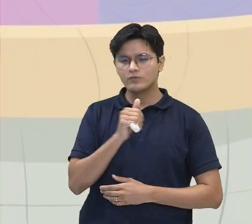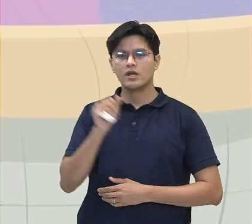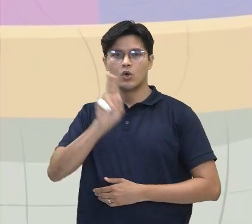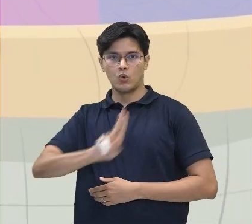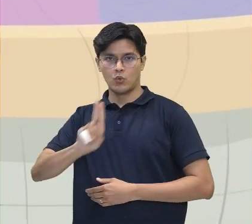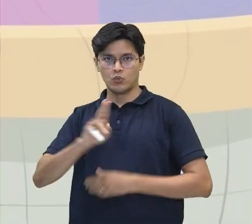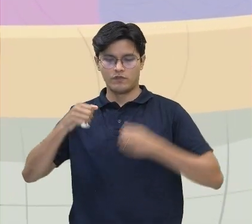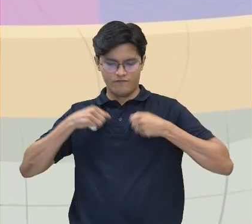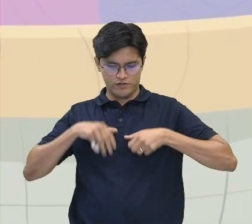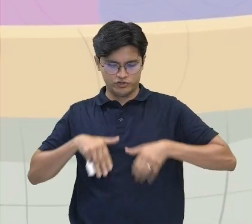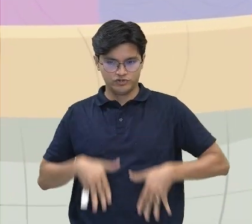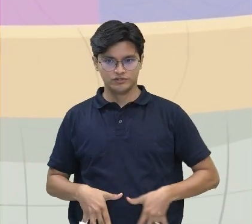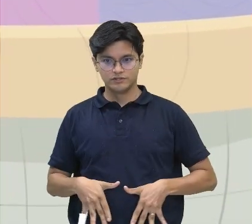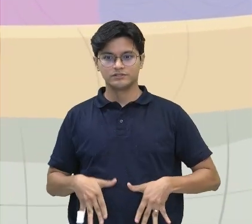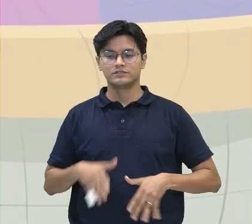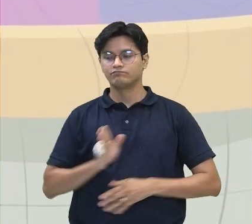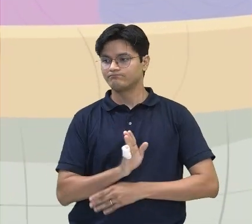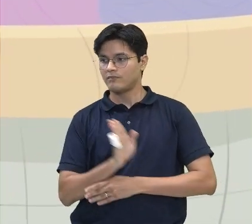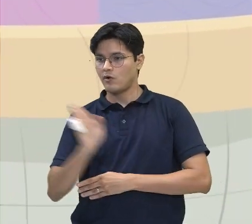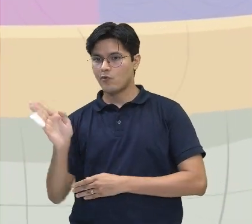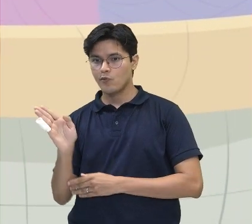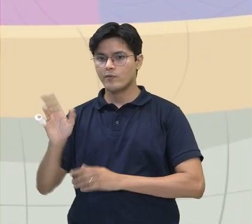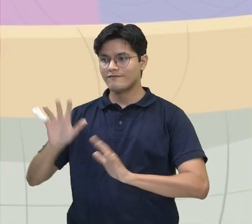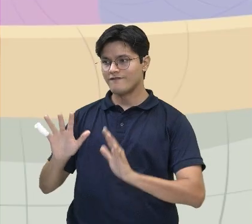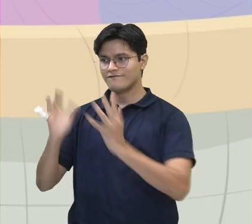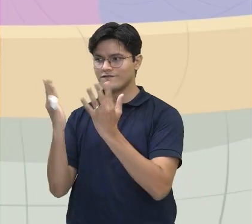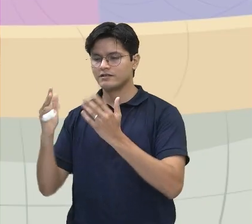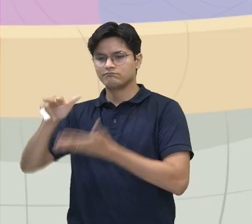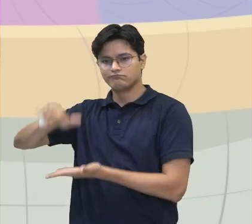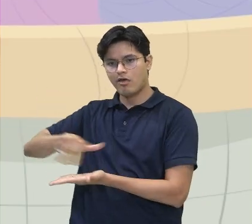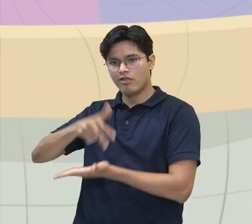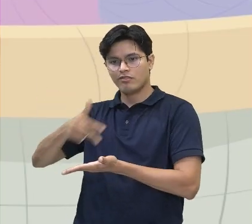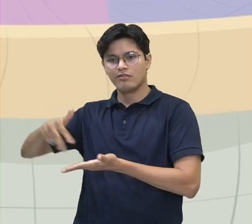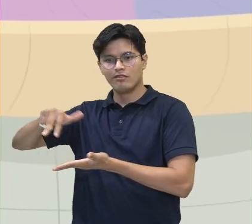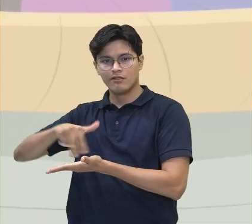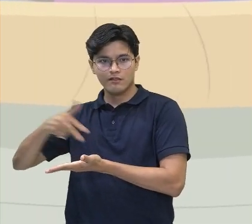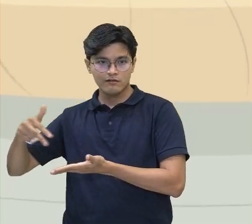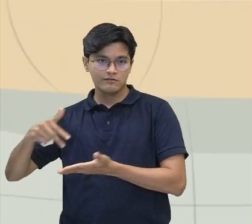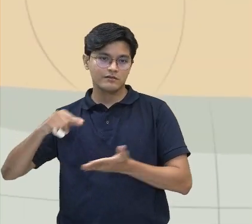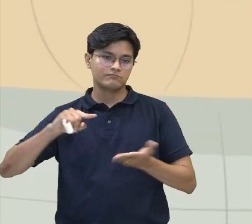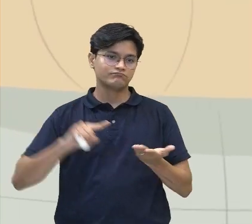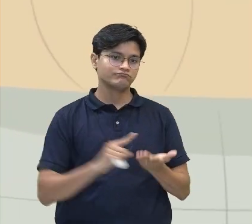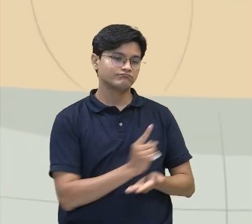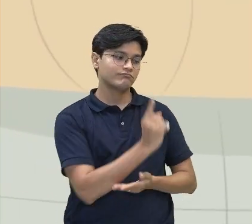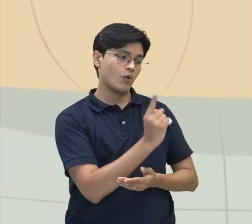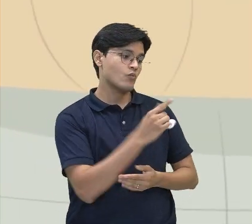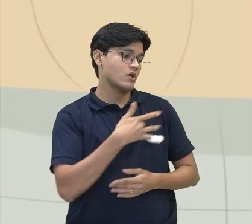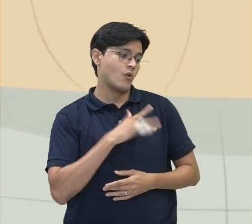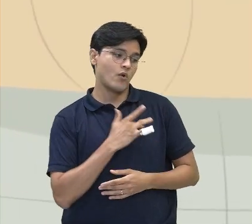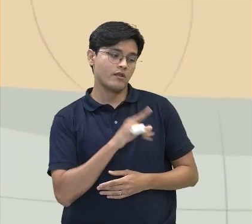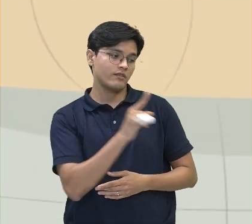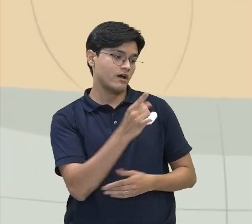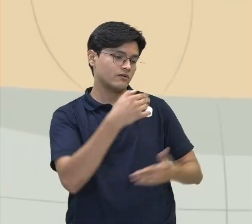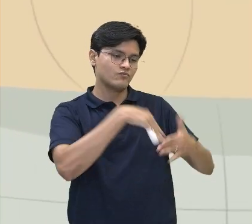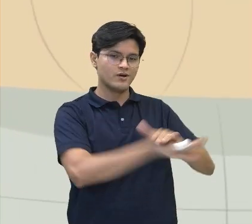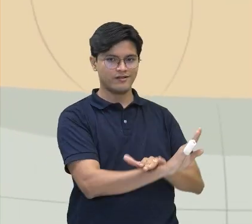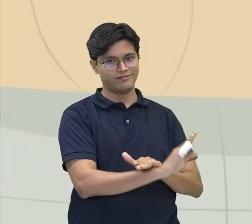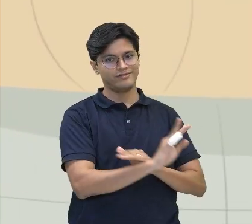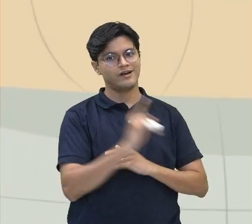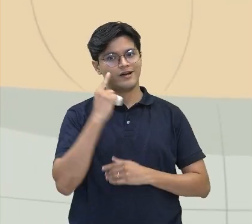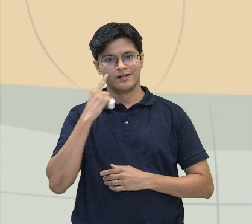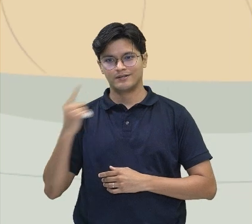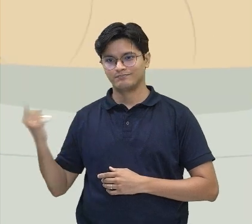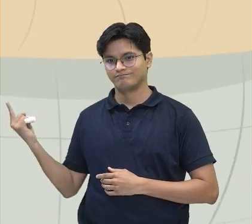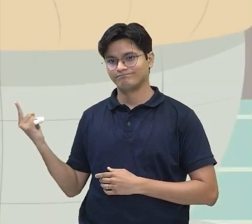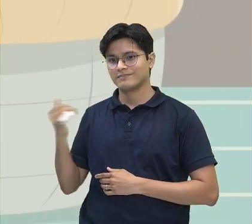ir ao baile dançar entre diplomatas e ministros, a pobre agulha iria para a caixinha, triste com